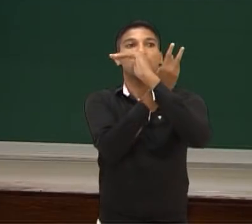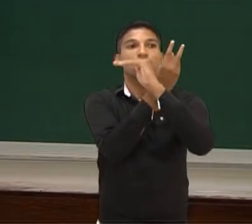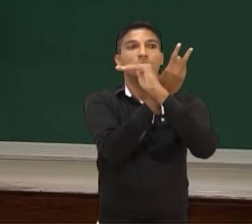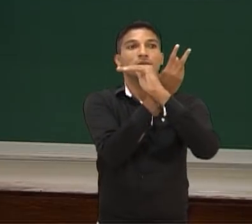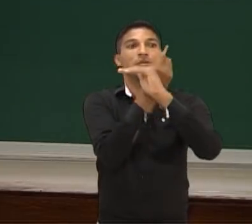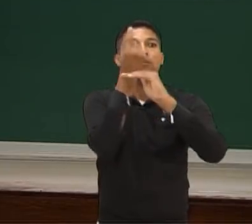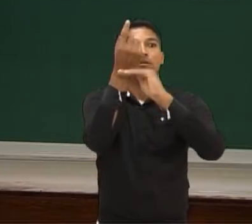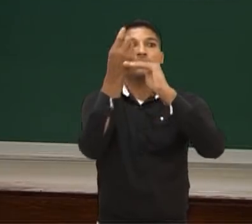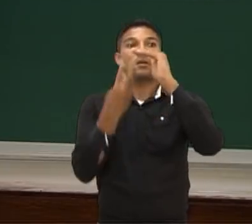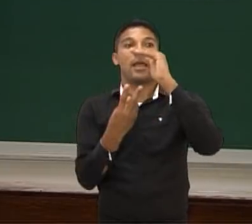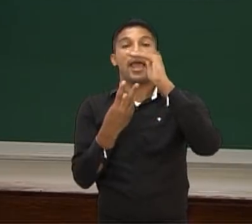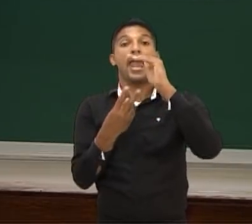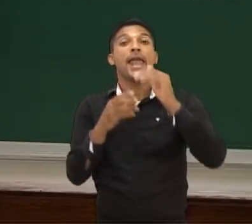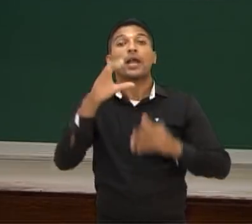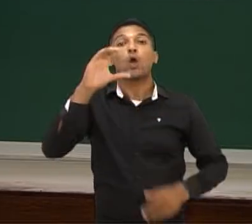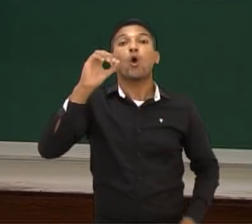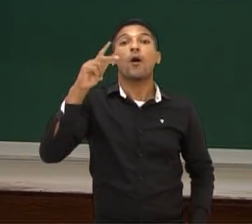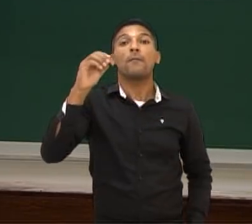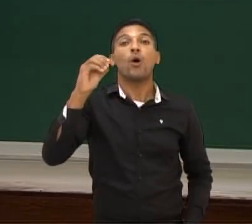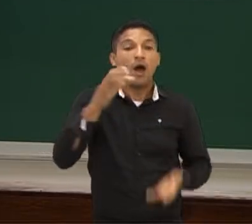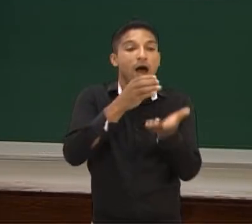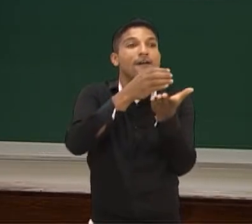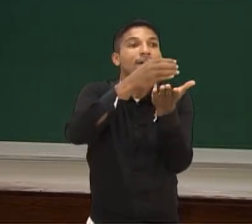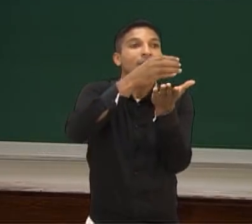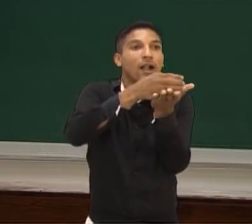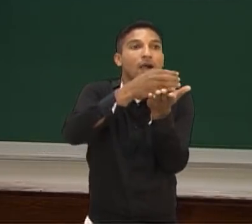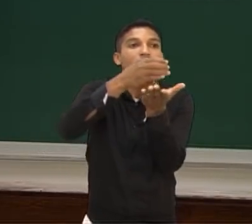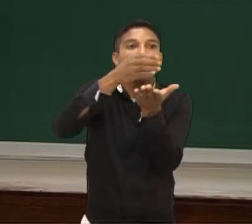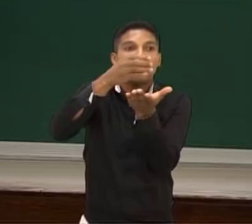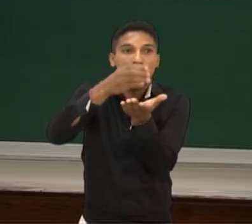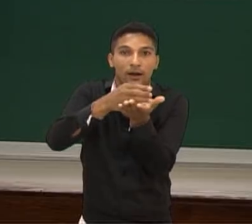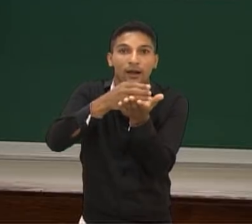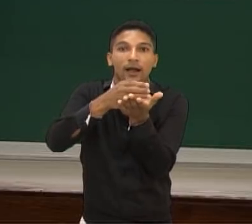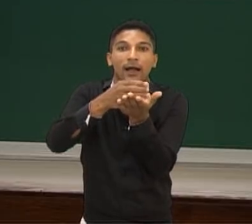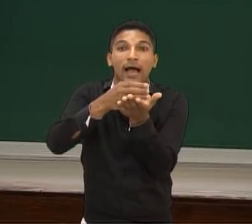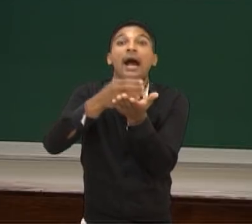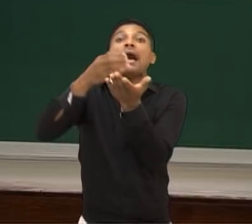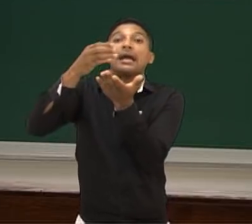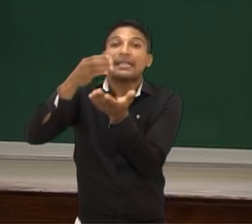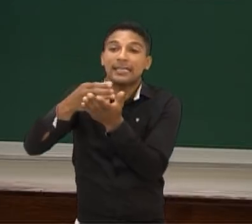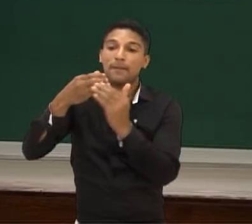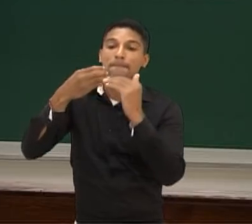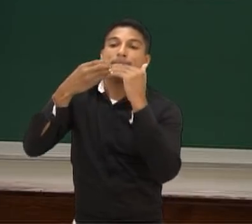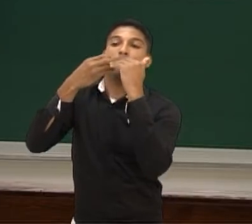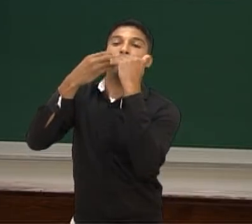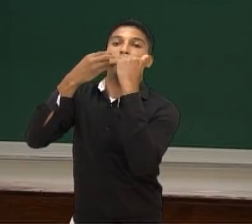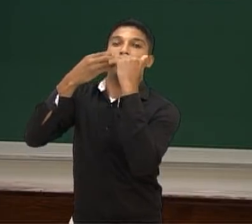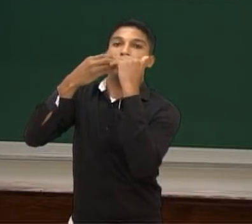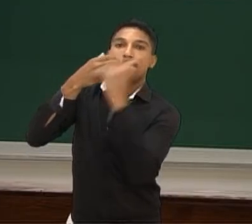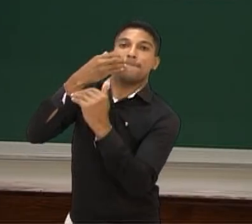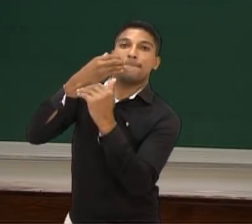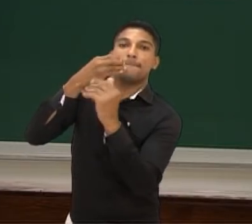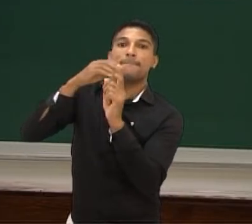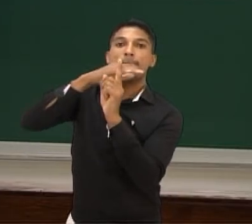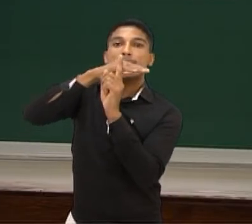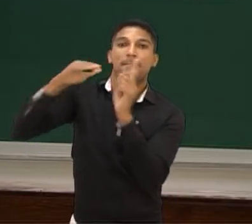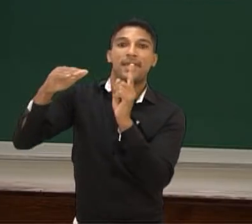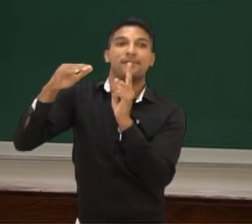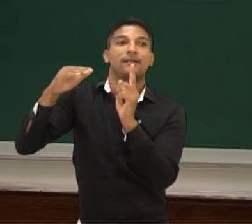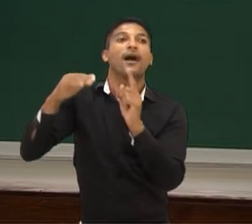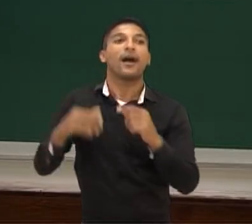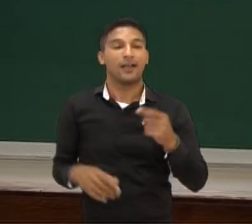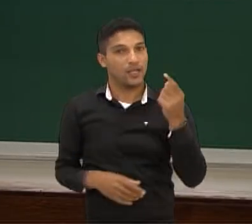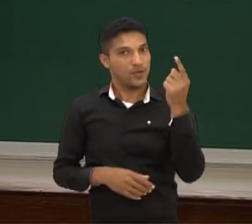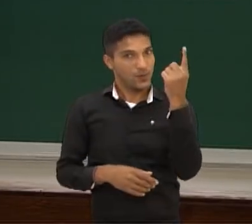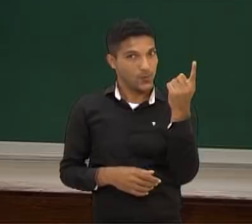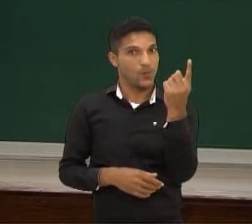trigo, certo? Então, a professora colocou a representação aqui, como vocês também colocaram no caderno, certo? Então, 1 copo, mais 1